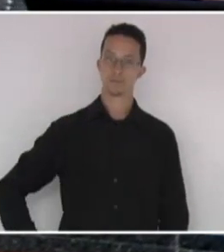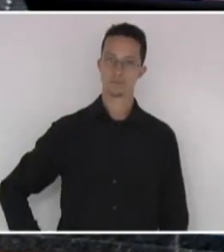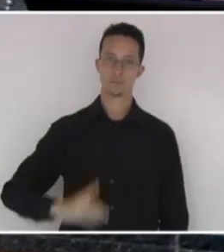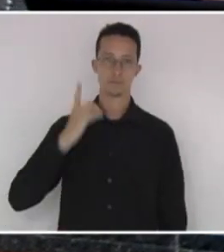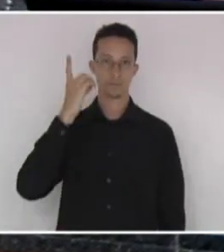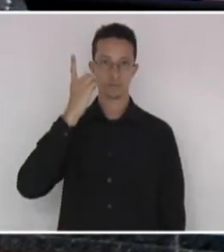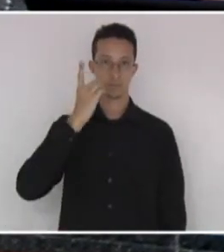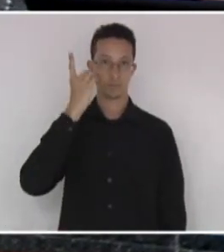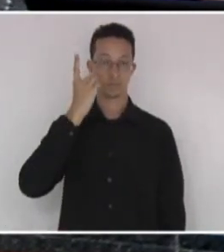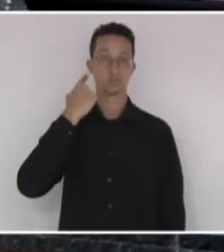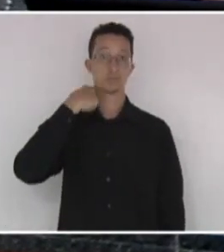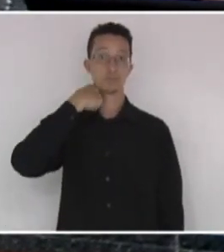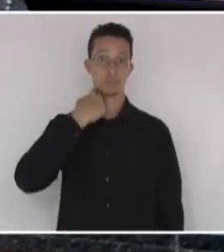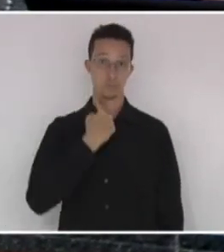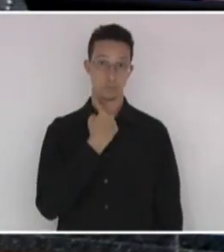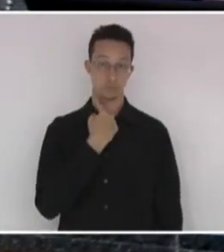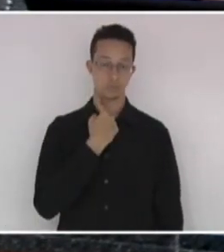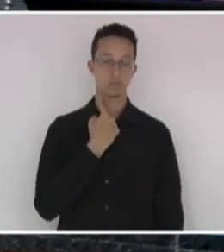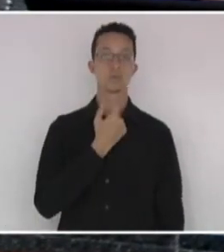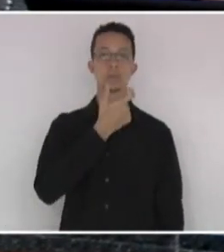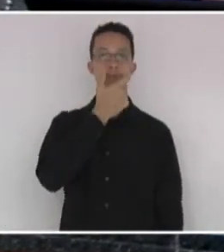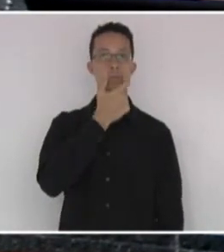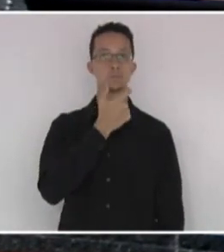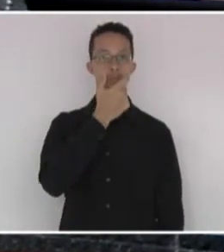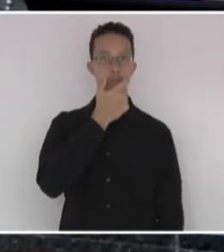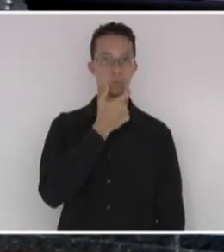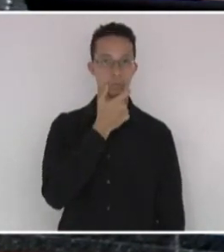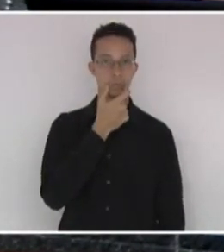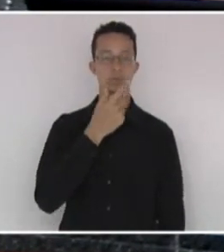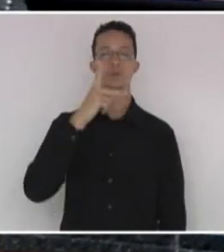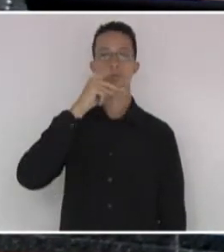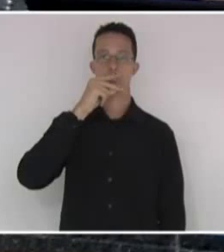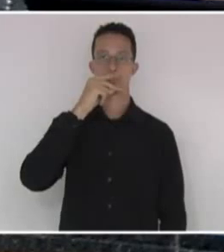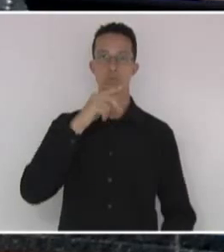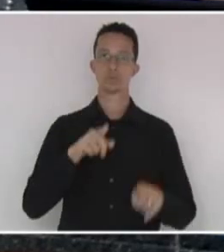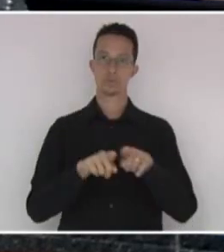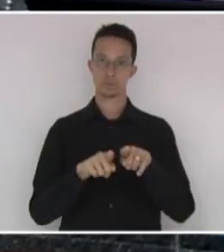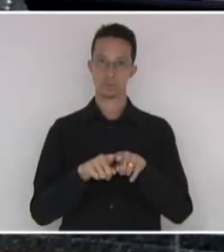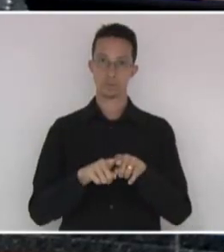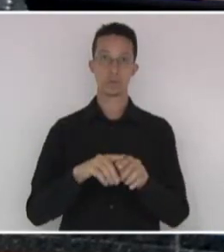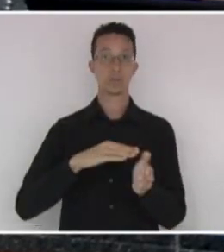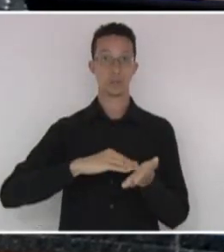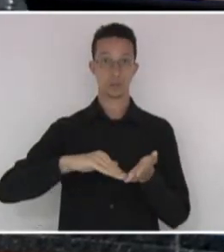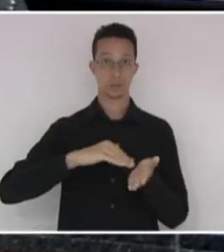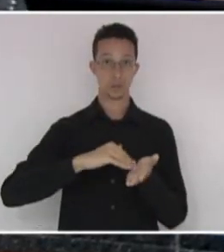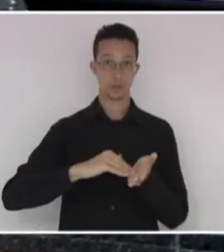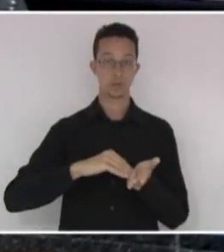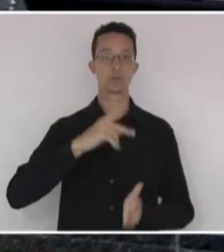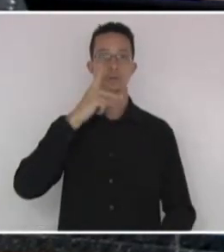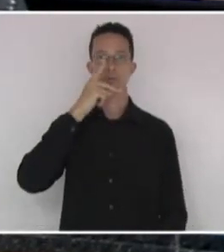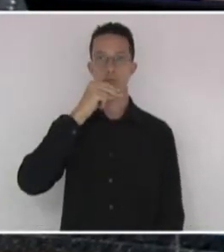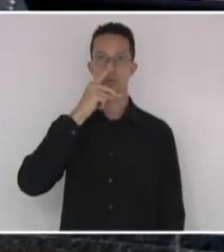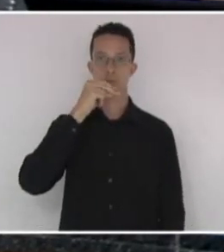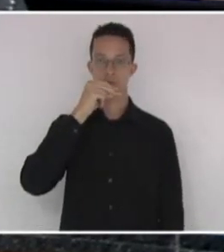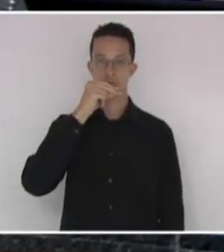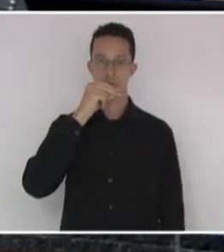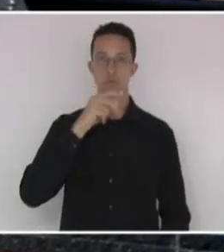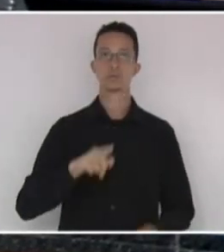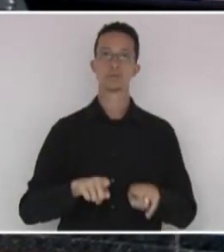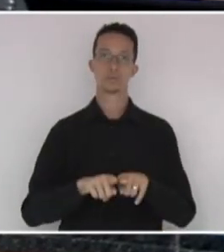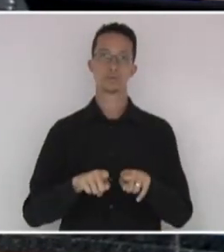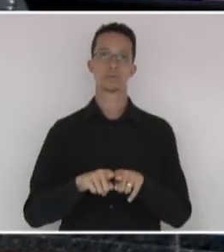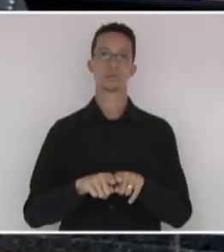Drevik, Aldo Schneider e Kennedy Nunes, e secretaria dos deputados Kennedy Nunes e